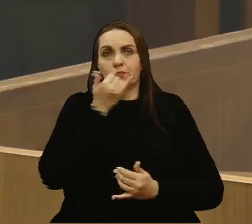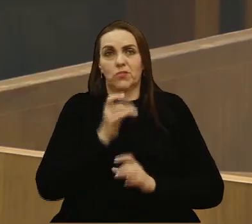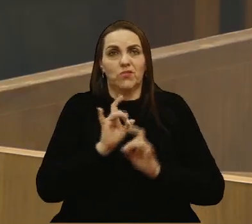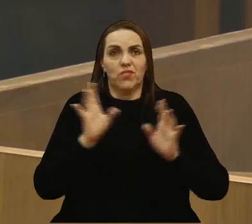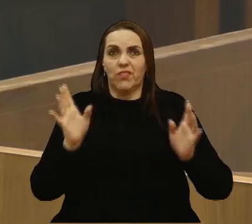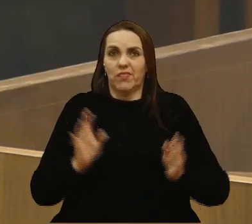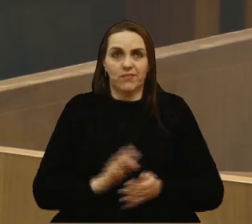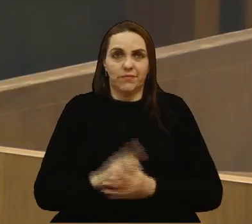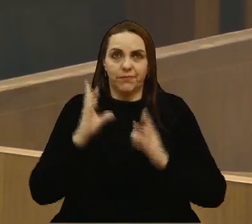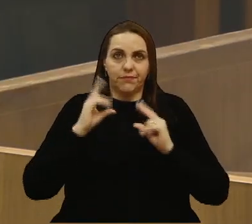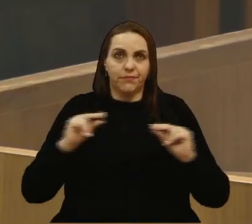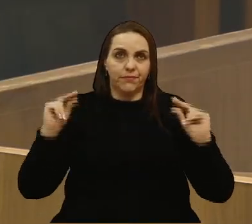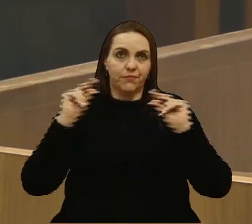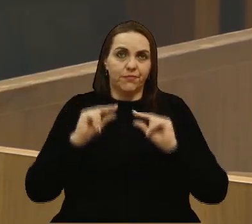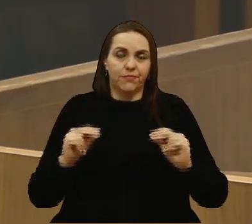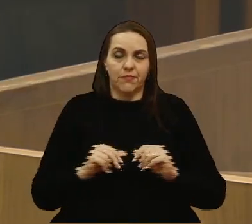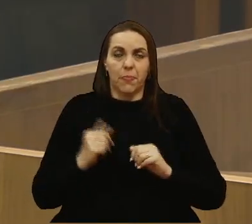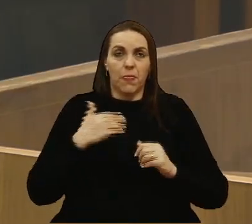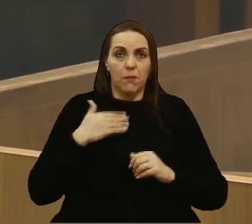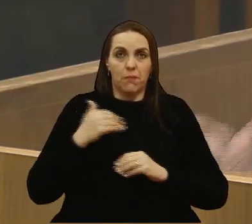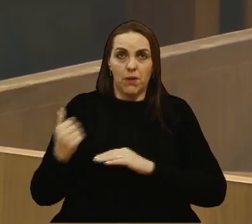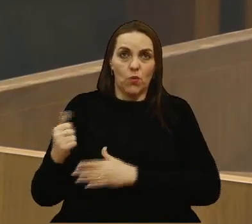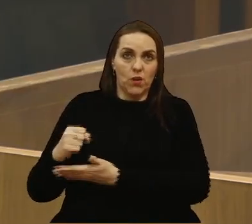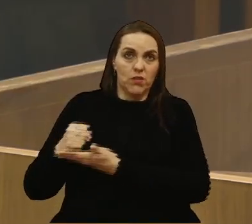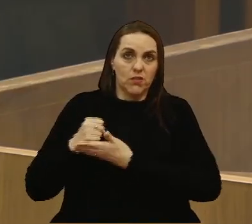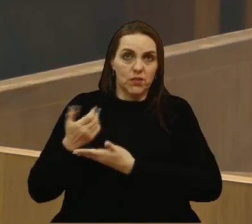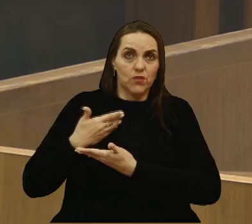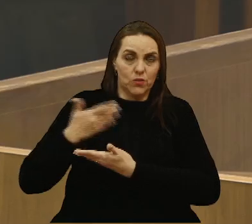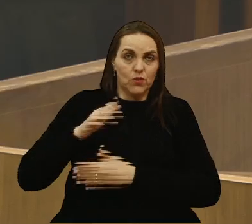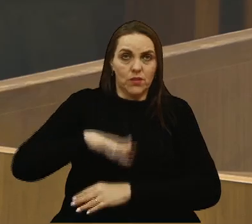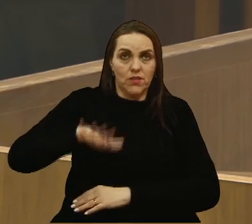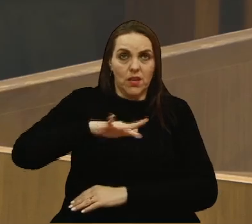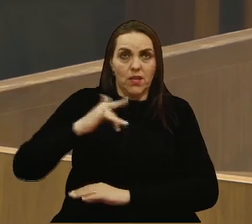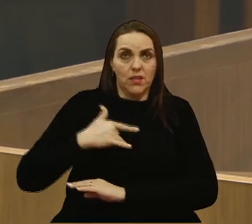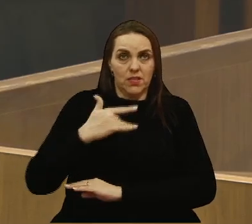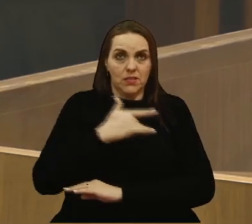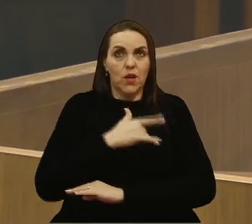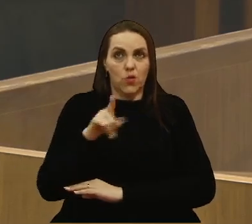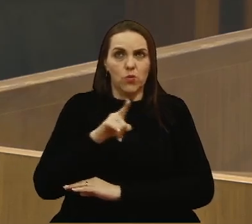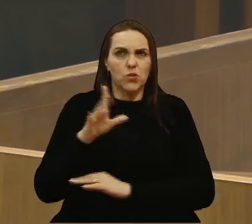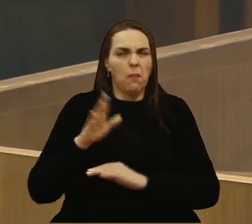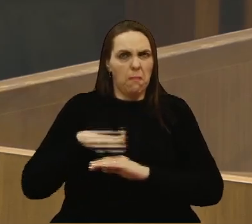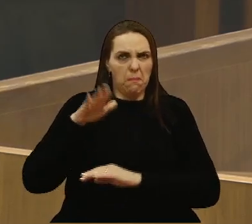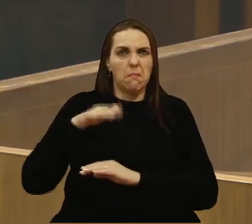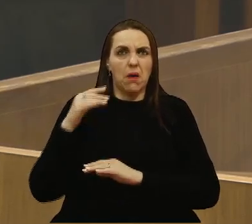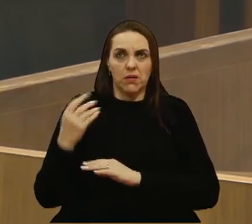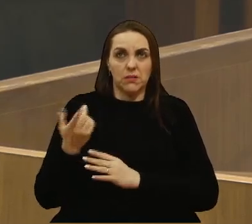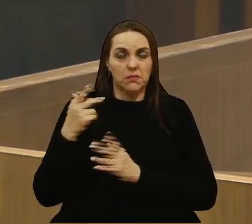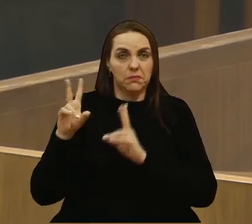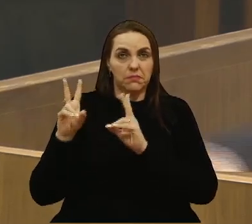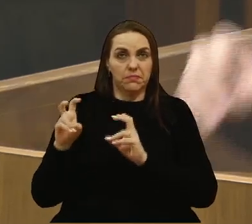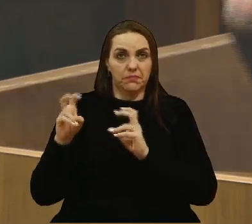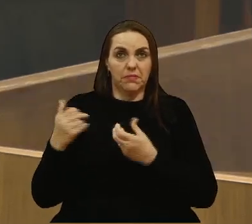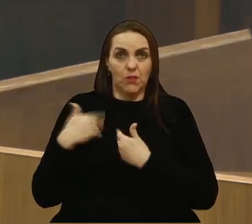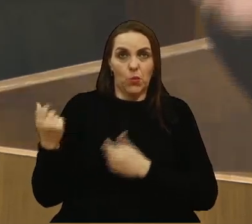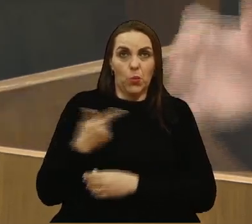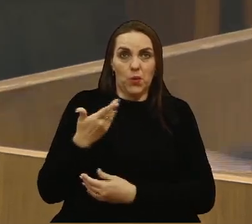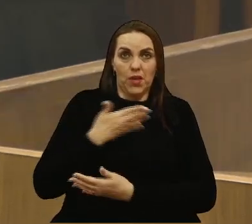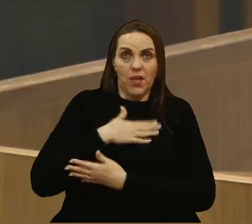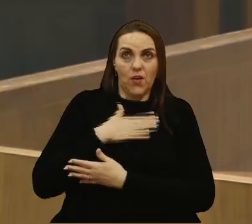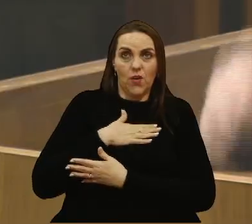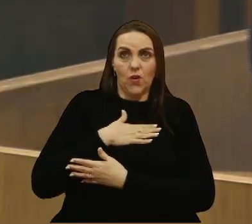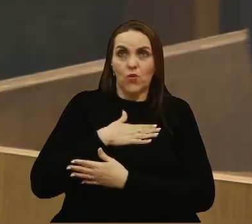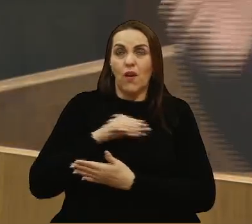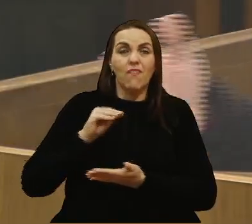O meu assessor me lembrou ali, é da área da saúde, tem muito mais propriedade para falar do tema do que eu, que isso não é falta